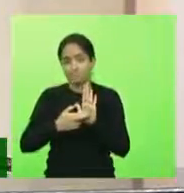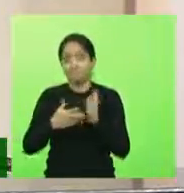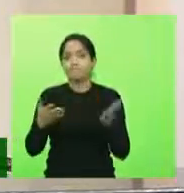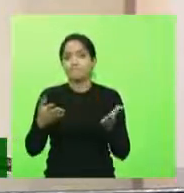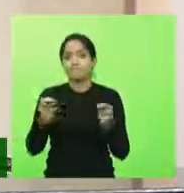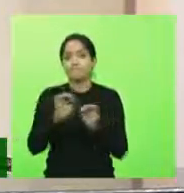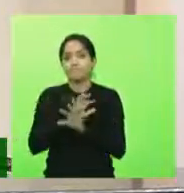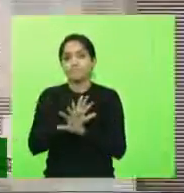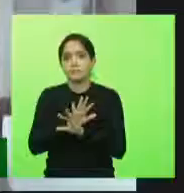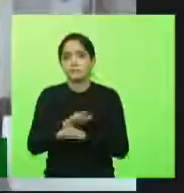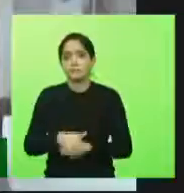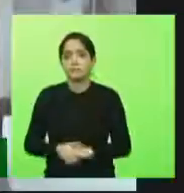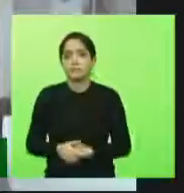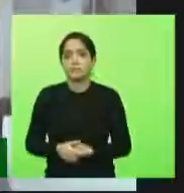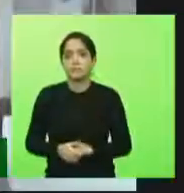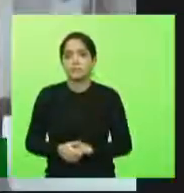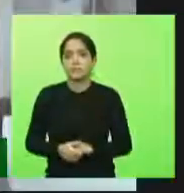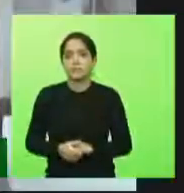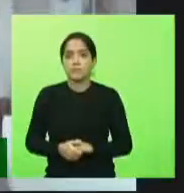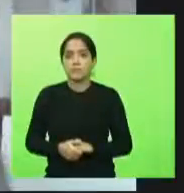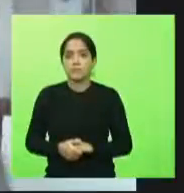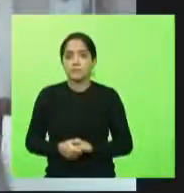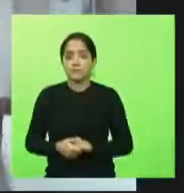encerrada a presente sessão. Obrigado.